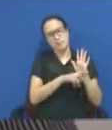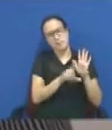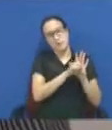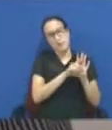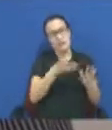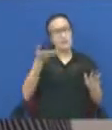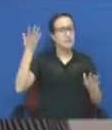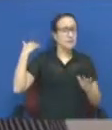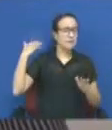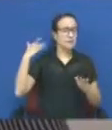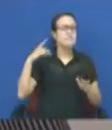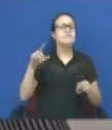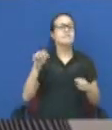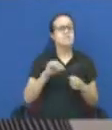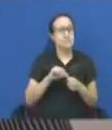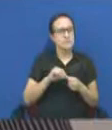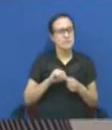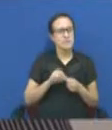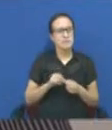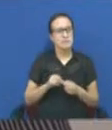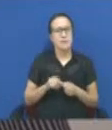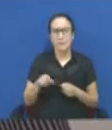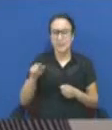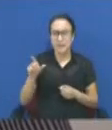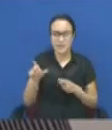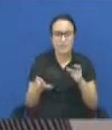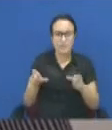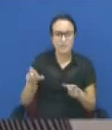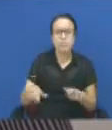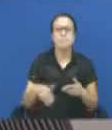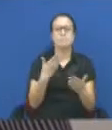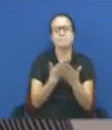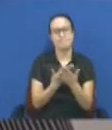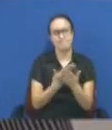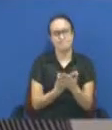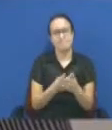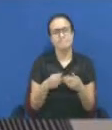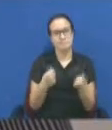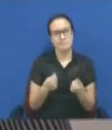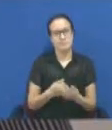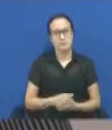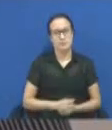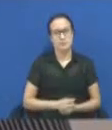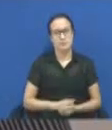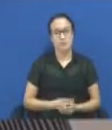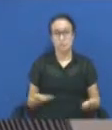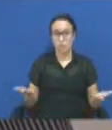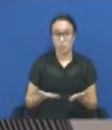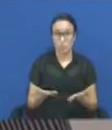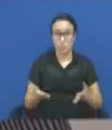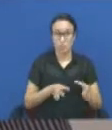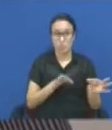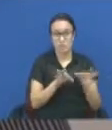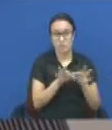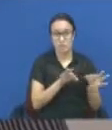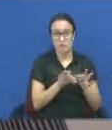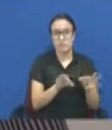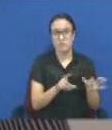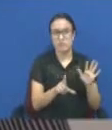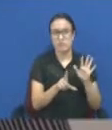estudar. E hoje nós não podemos dizer que esse projeto não seja importante para que a gente